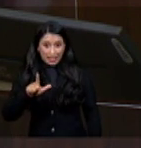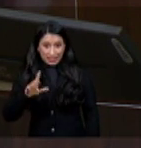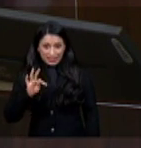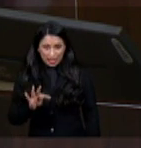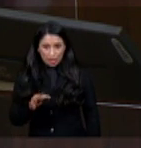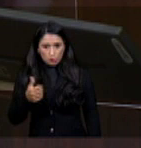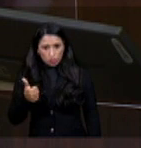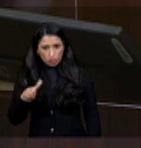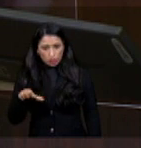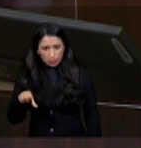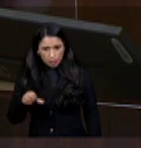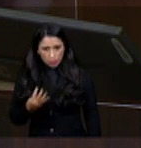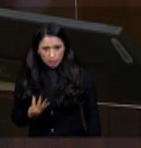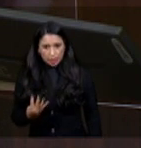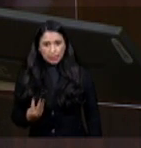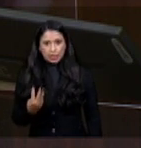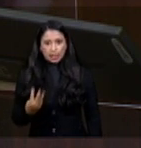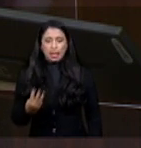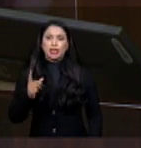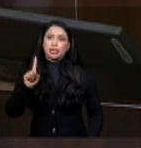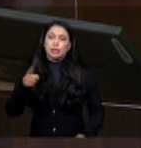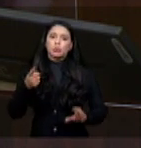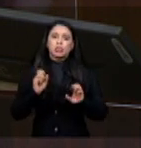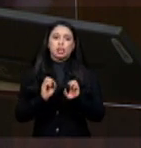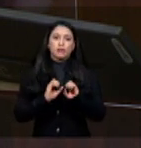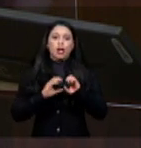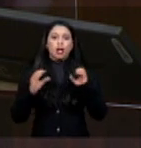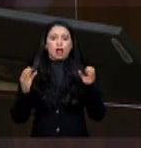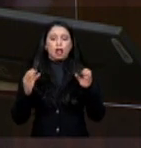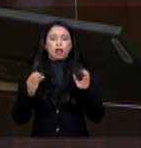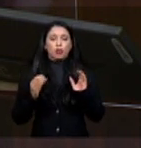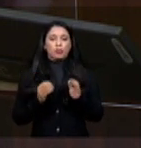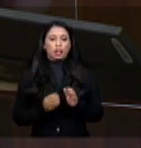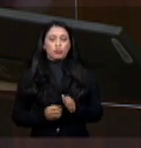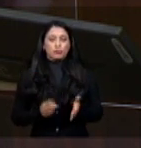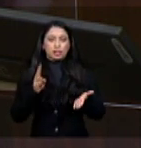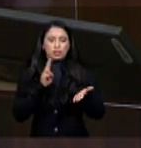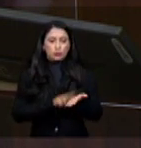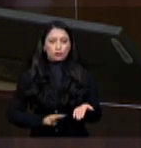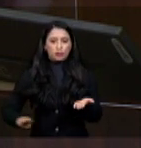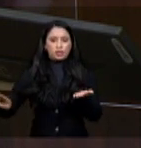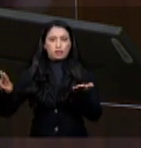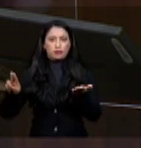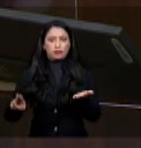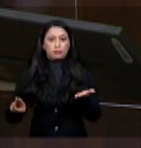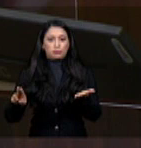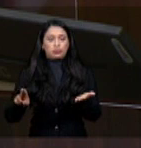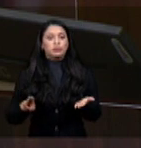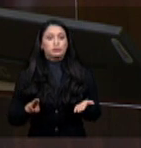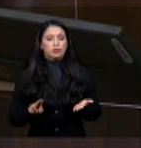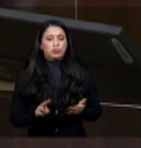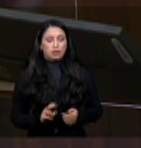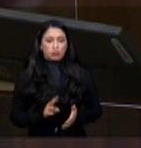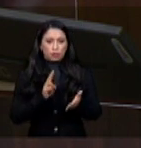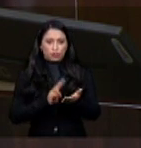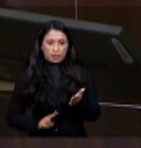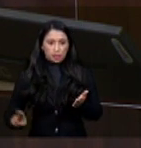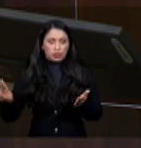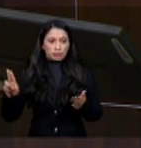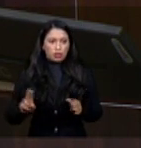1943 depois nós temos é a o bolo de 1974 ratificada pelo Brasil em